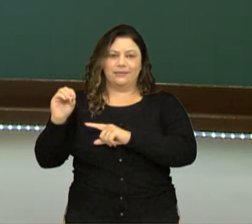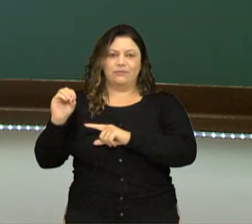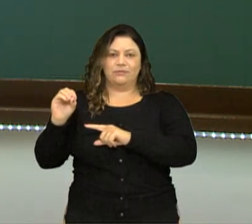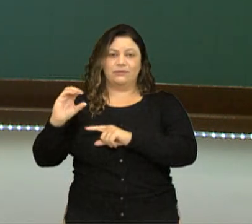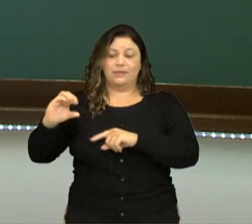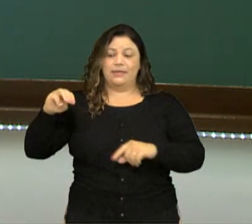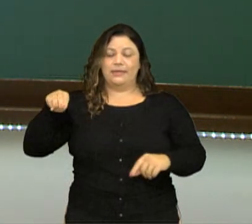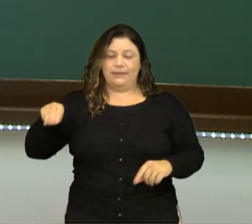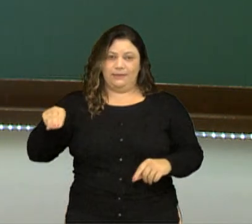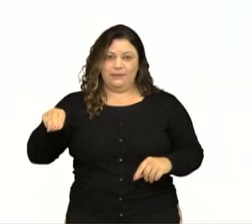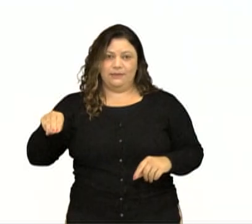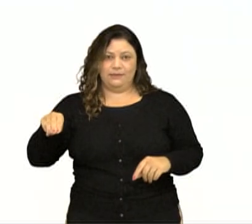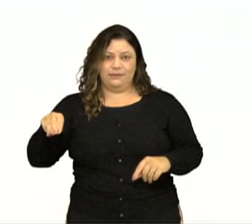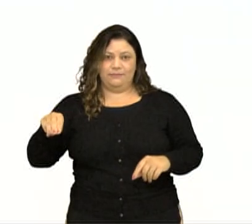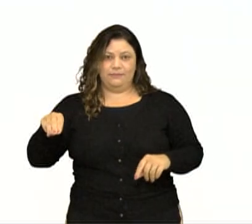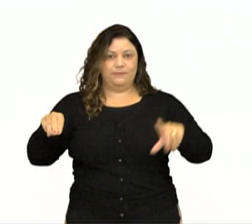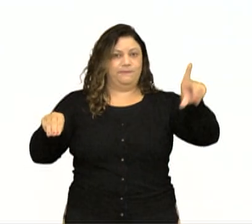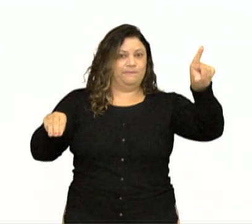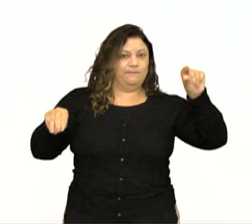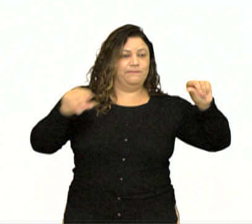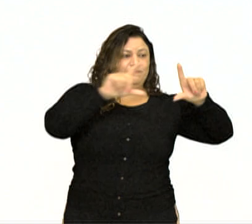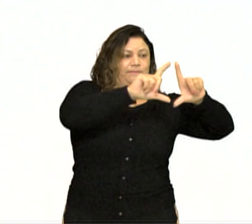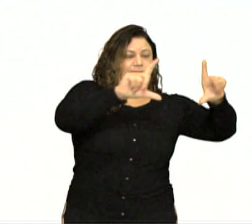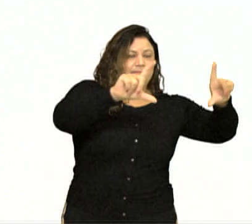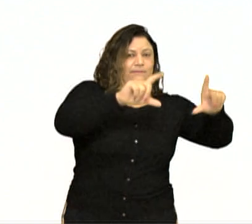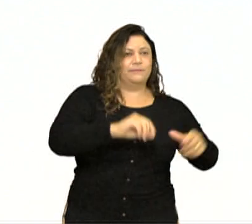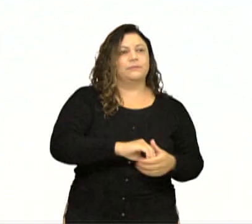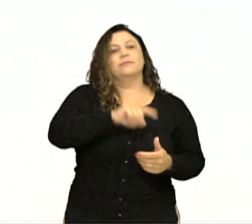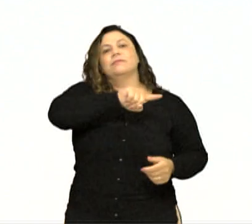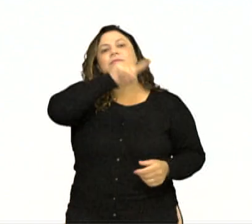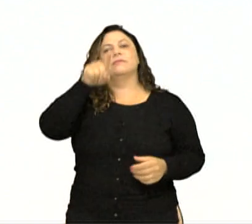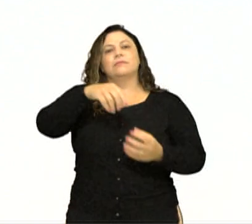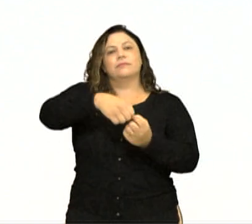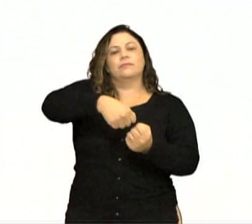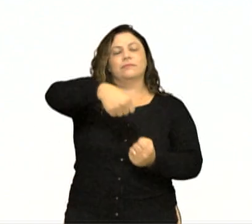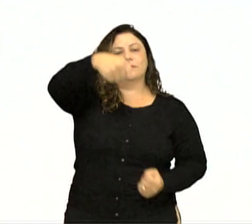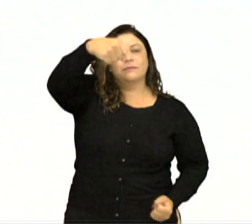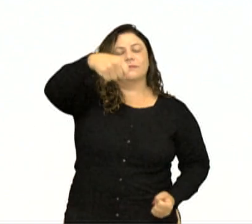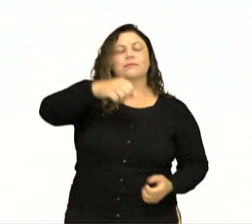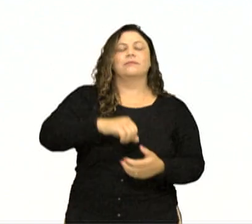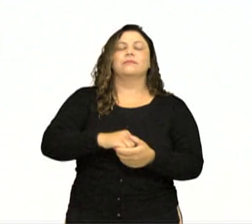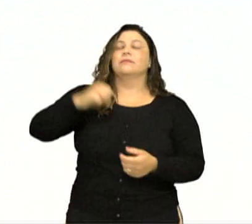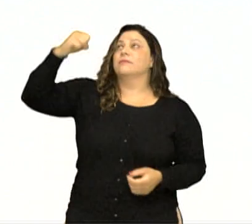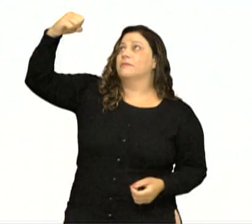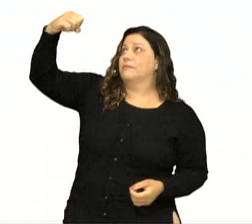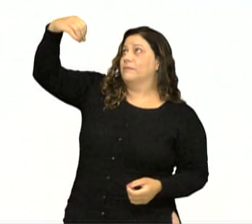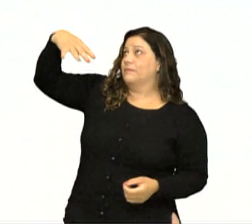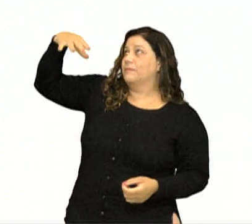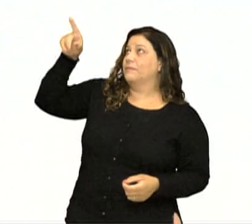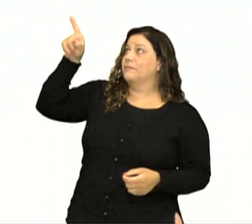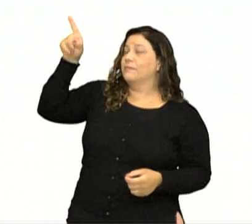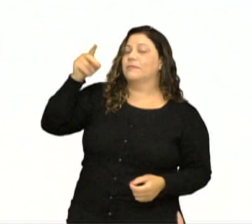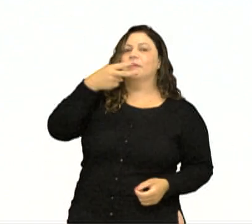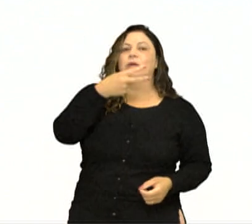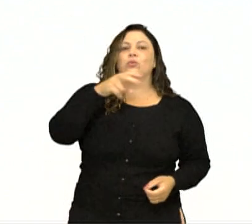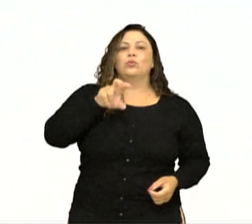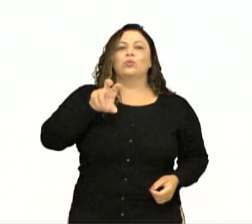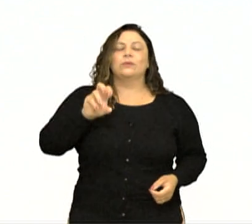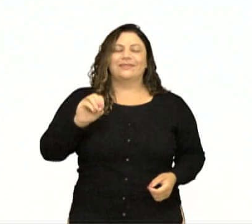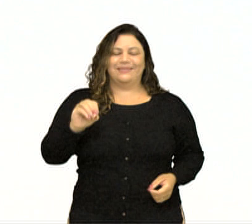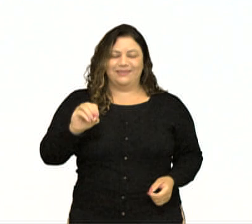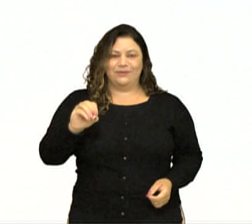Ele deu isso no enunciado. E a altura da cartolina até a lâmpada, ela é 250